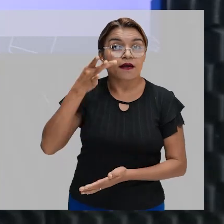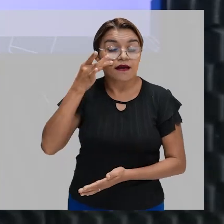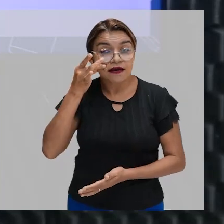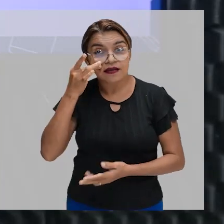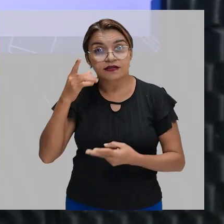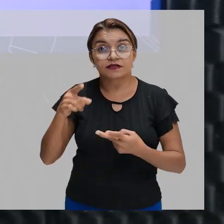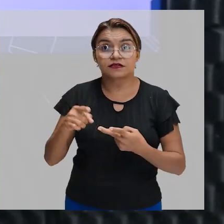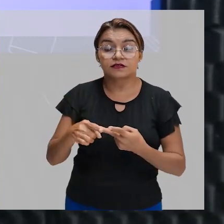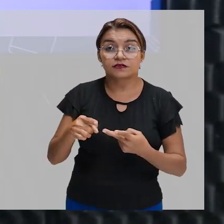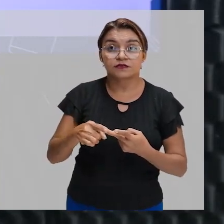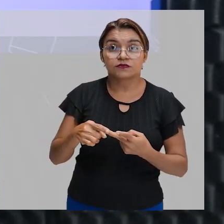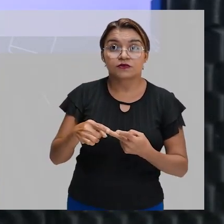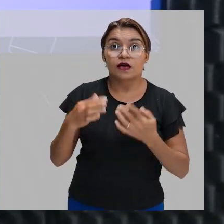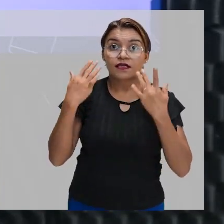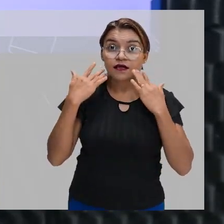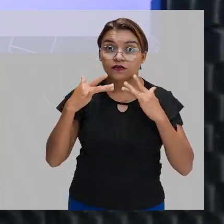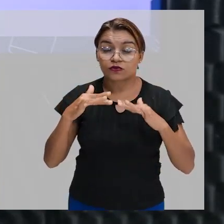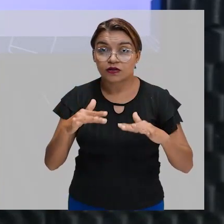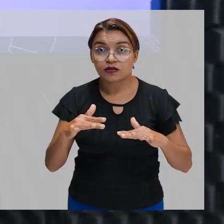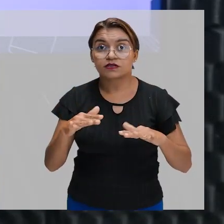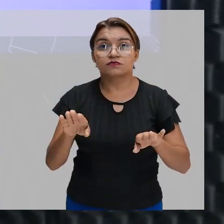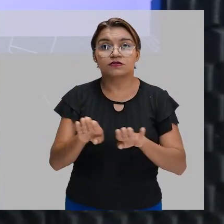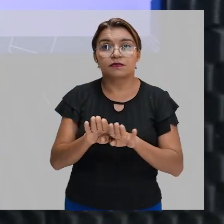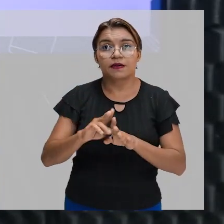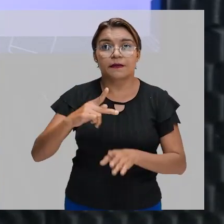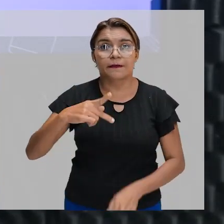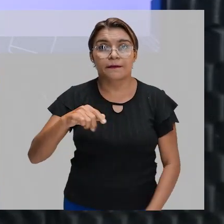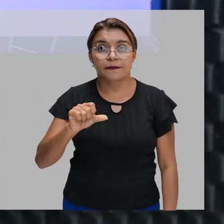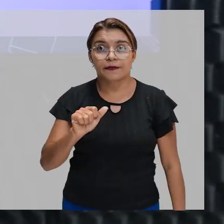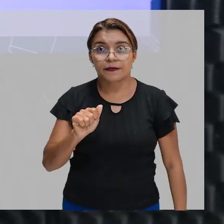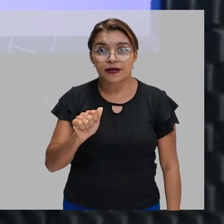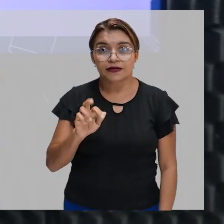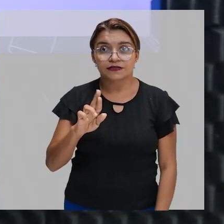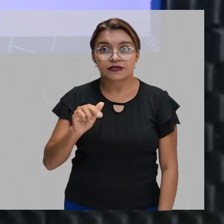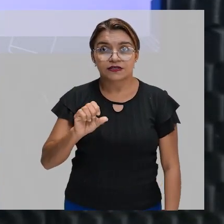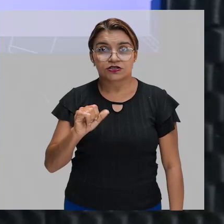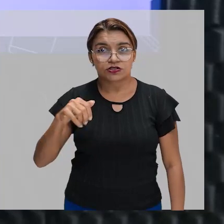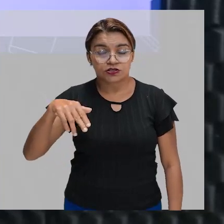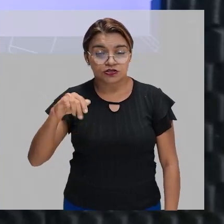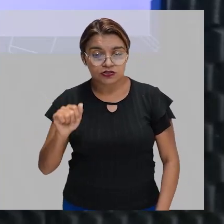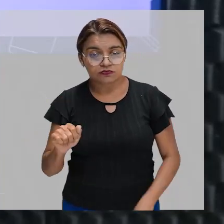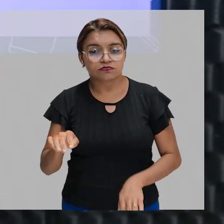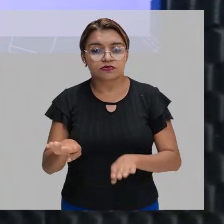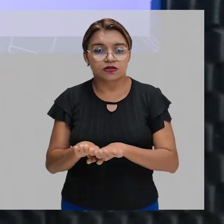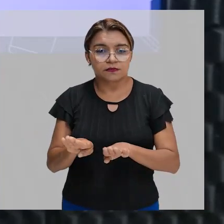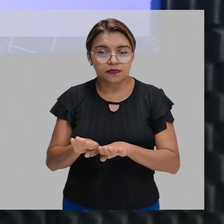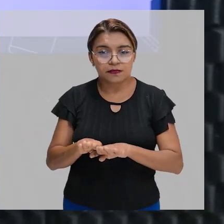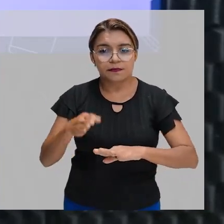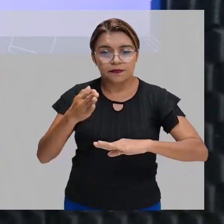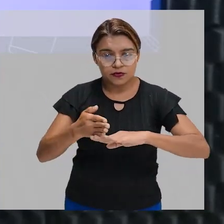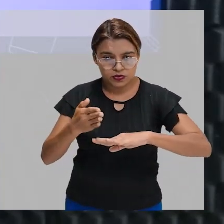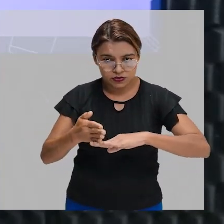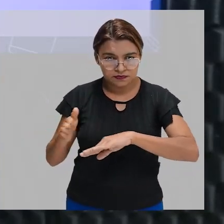parnasianismo e simbolismo aí você puxa um pouquinho de romantismo lá no modernismo por isso que a questão tem isso aqui tá sentimento